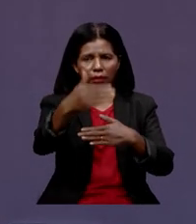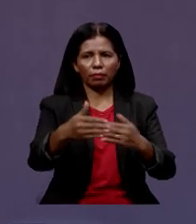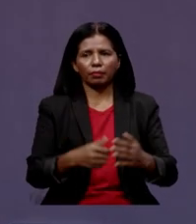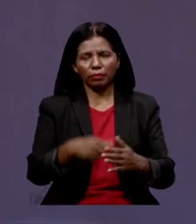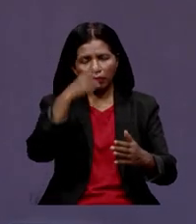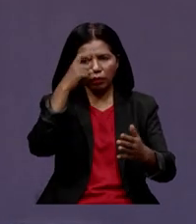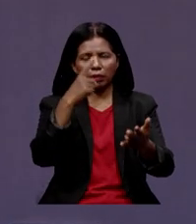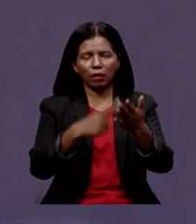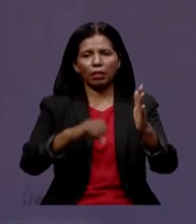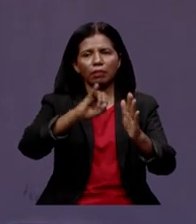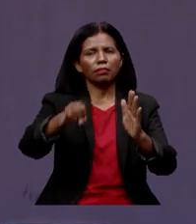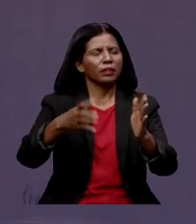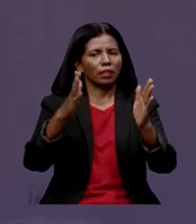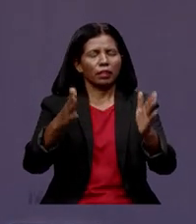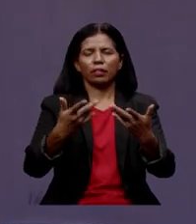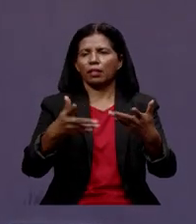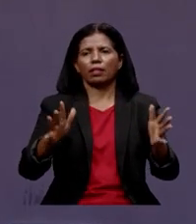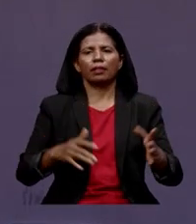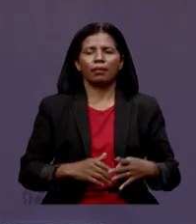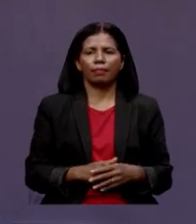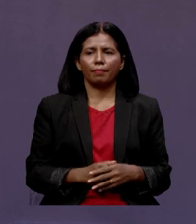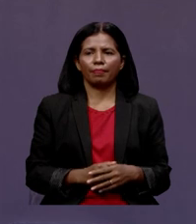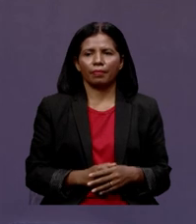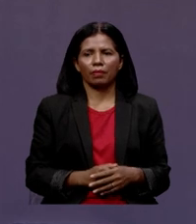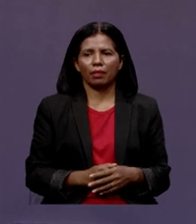sai jornalista lá.